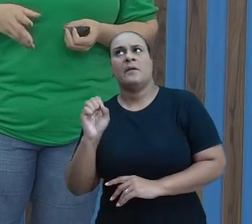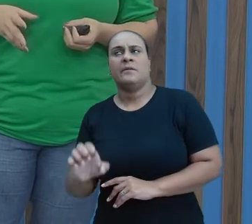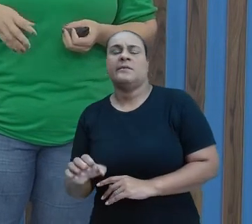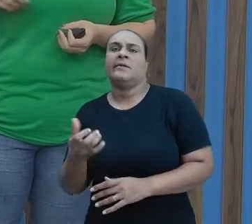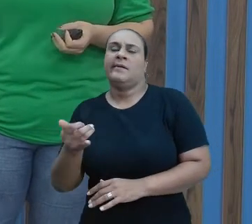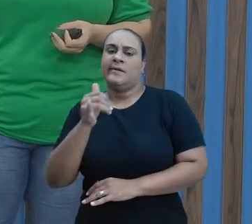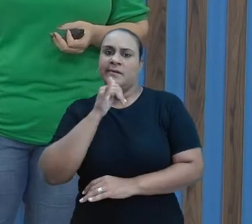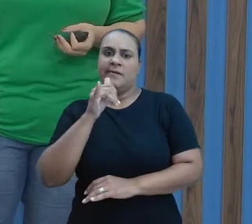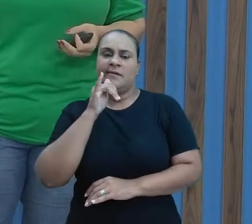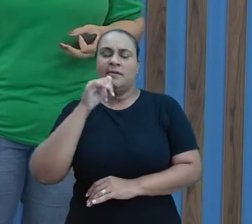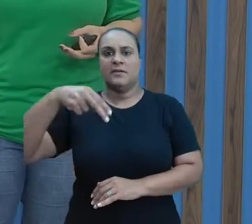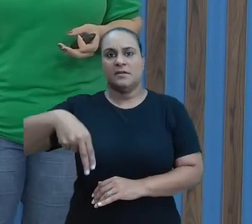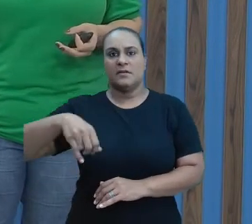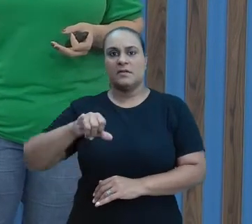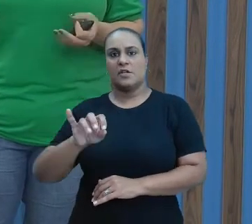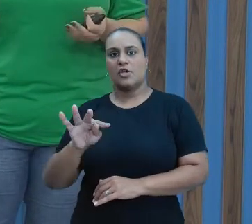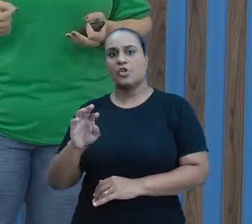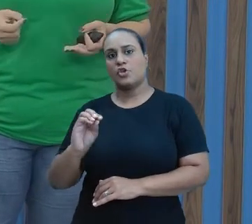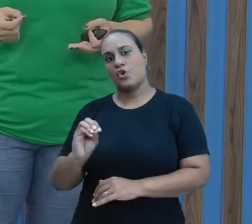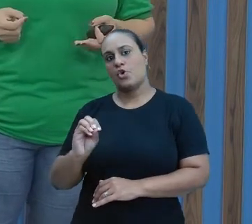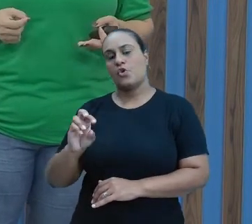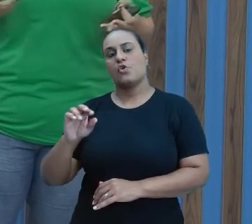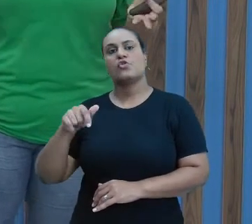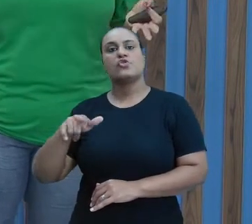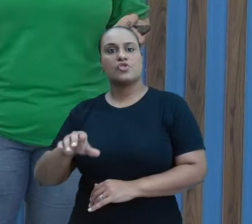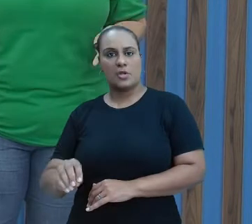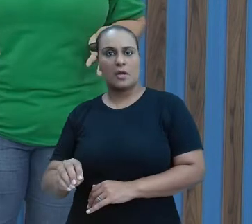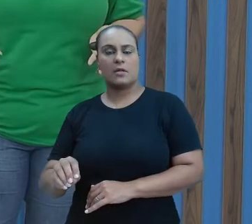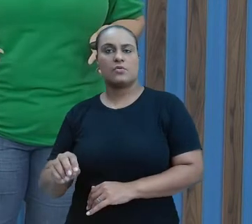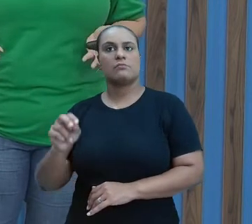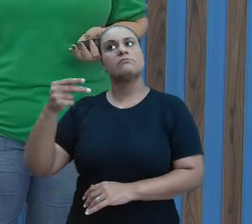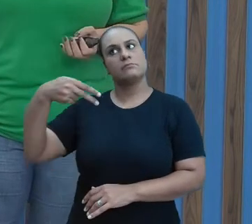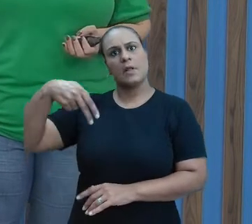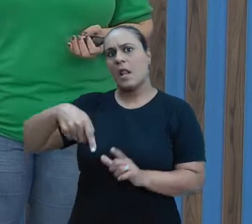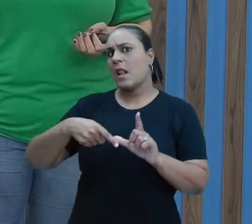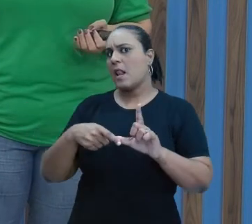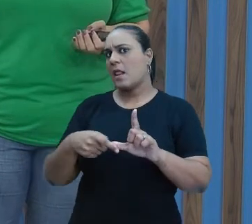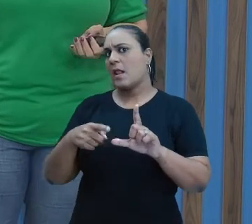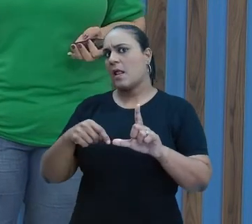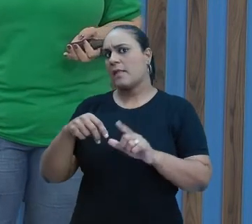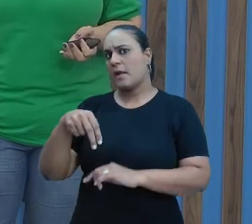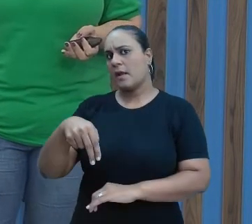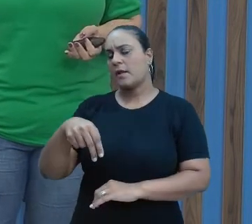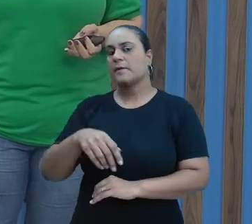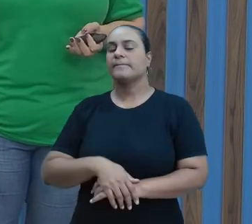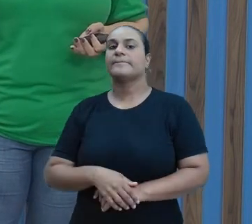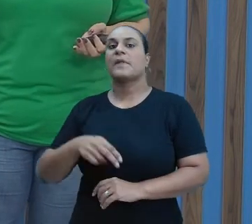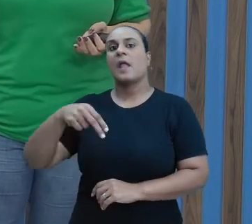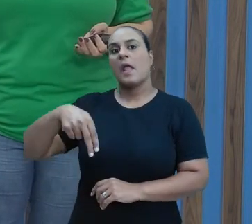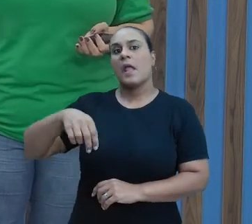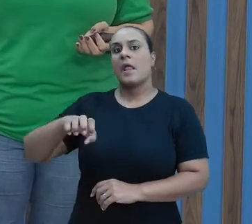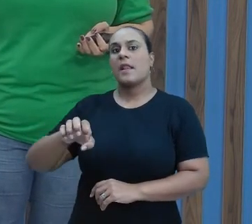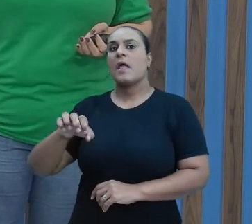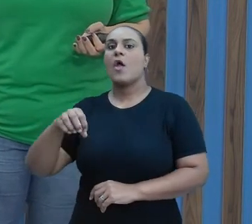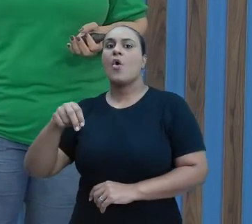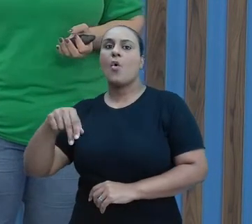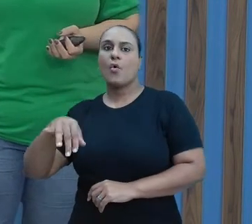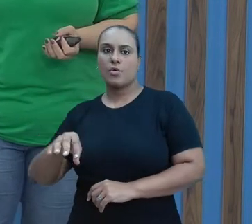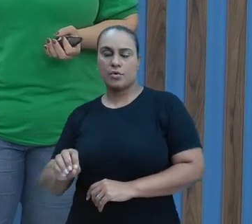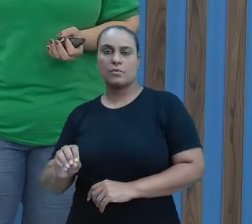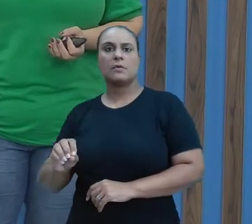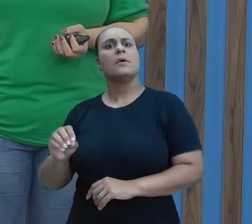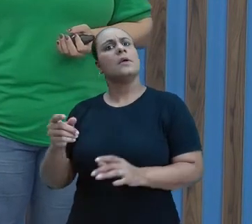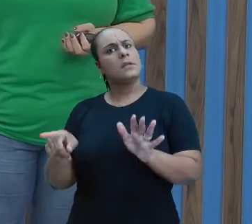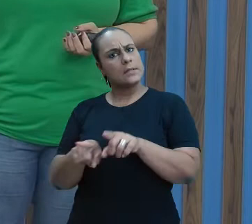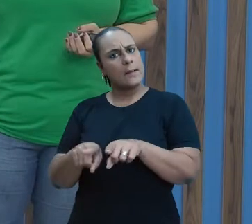por exemplo, o nitrogênio é N. O neônio não pode ser N, né? Então, Ne, tá certo? Por isso que, às